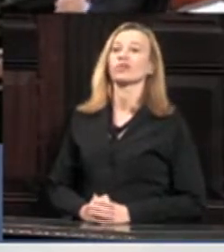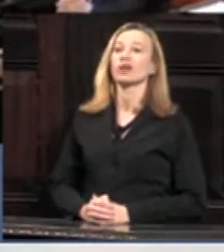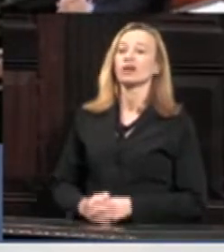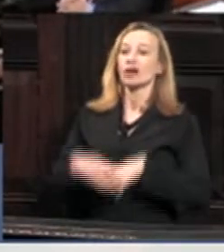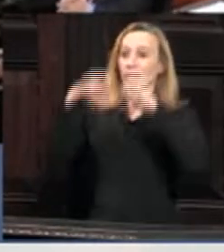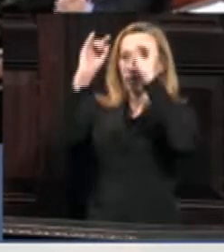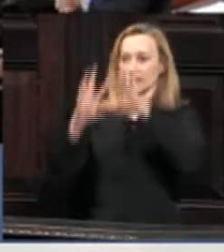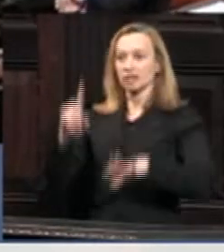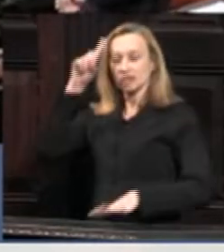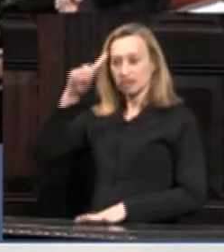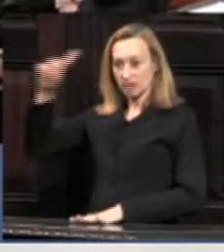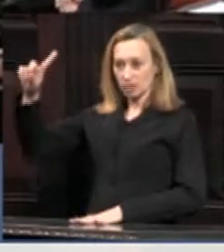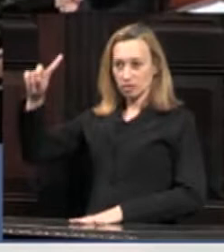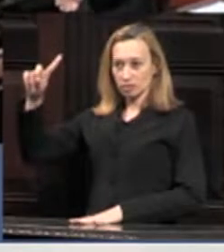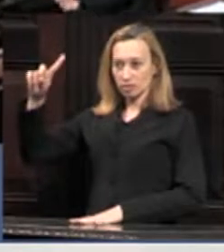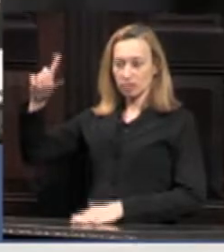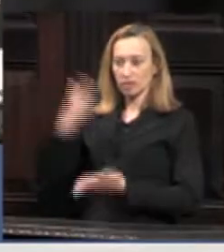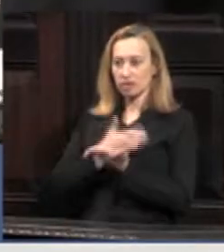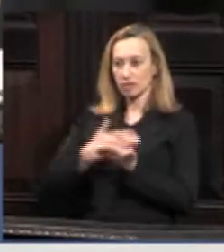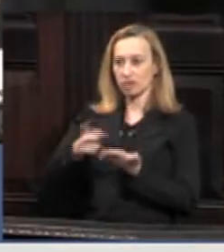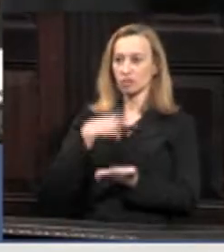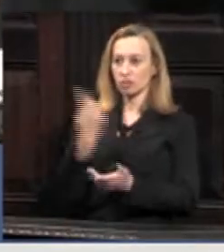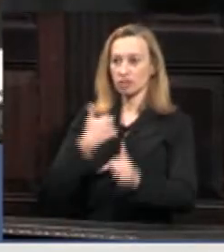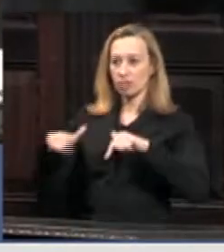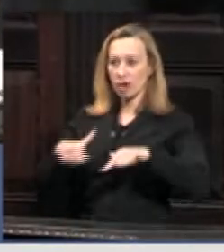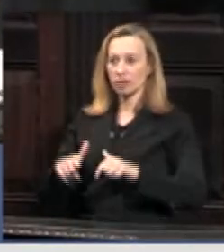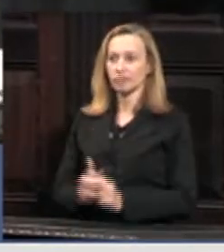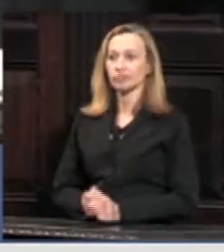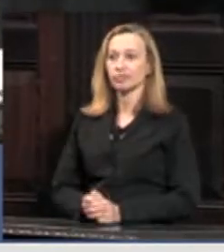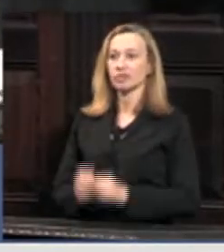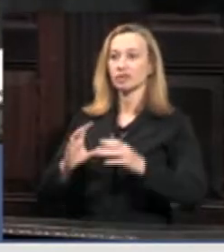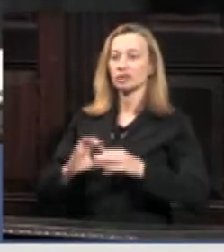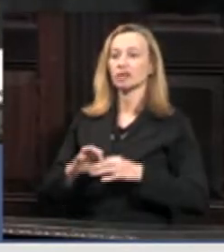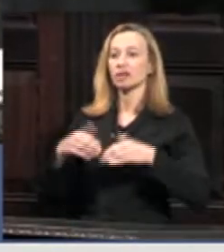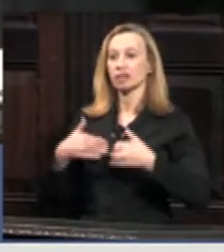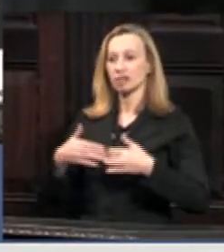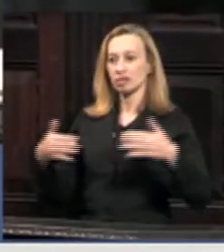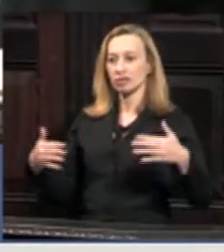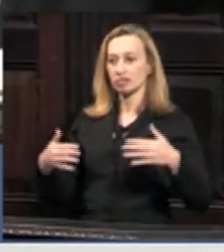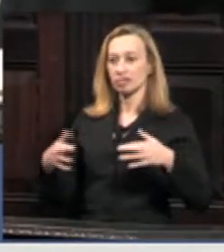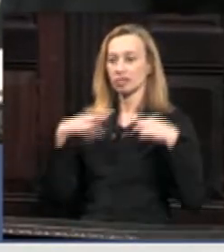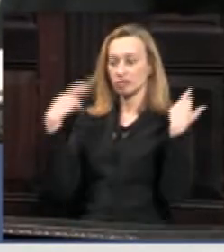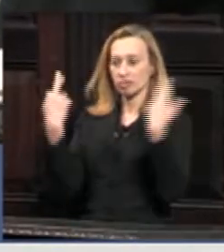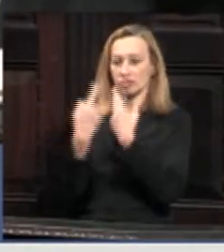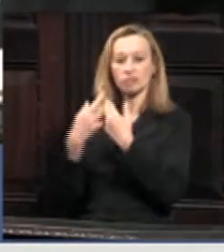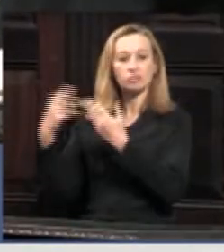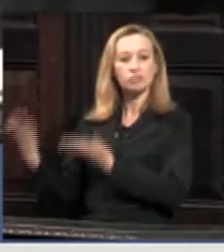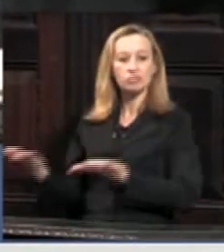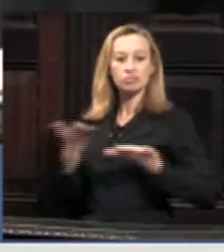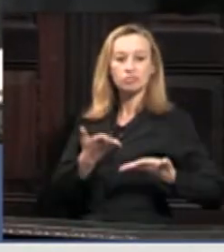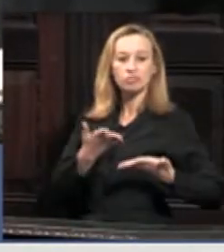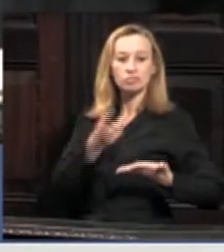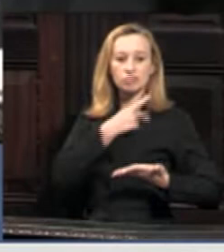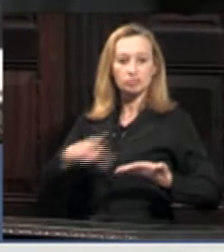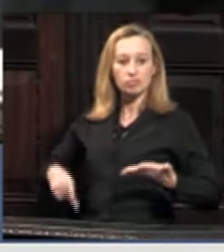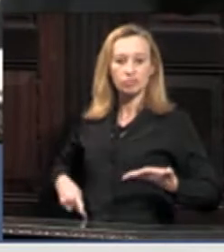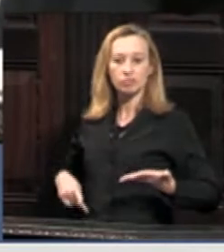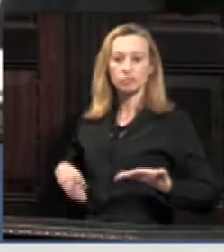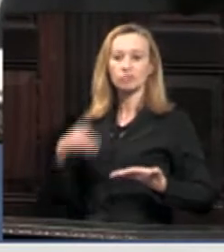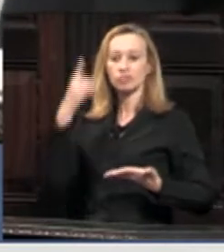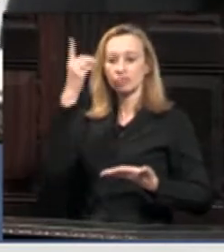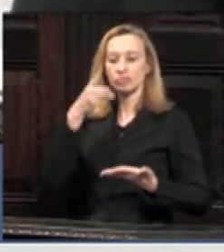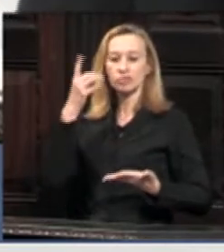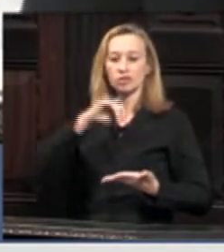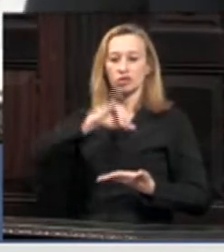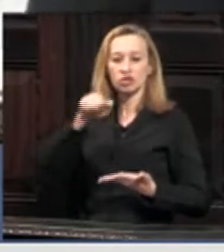Havendo número legal sob a proteção de Deus, iniciamos os nossos trabalhos. Está aberta a sessão. A presidência convida o nobre deputado Jânio Mendes para